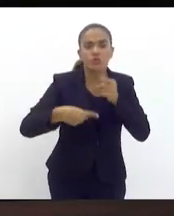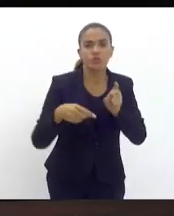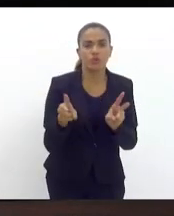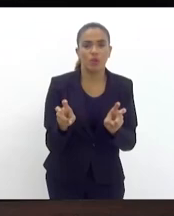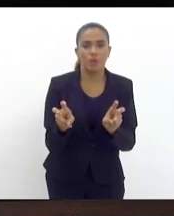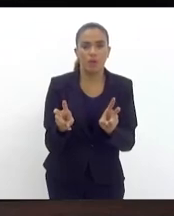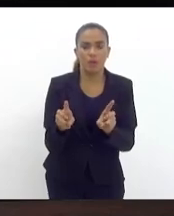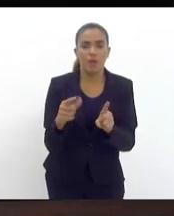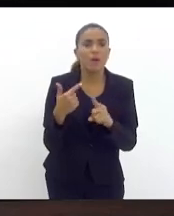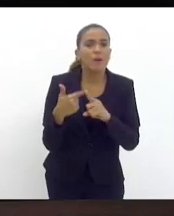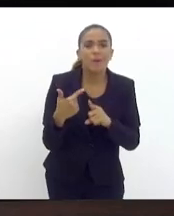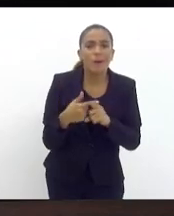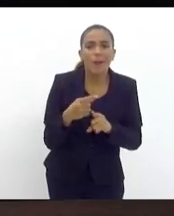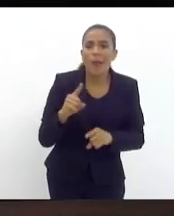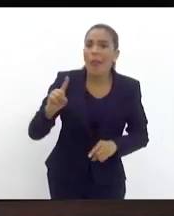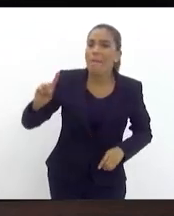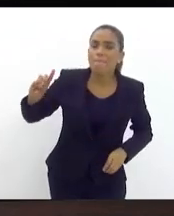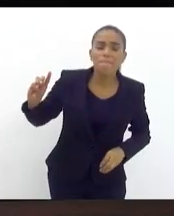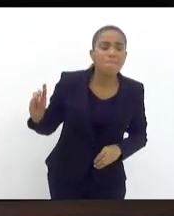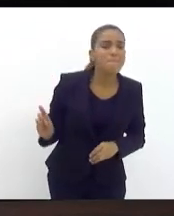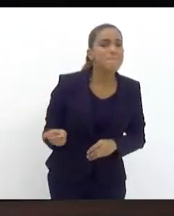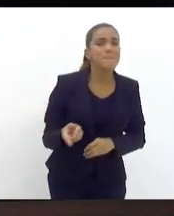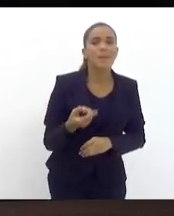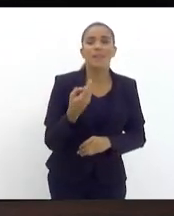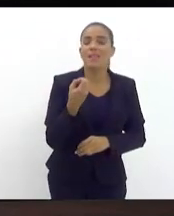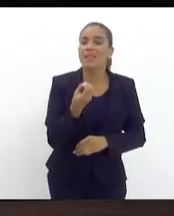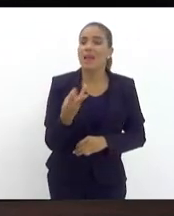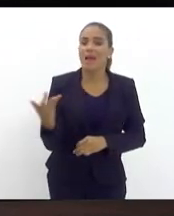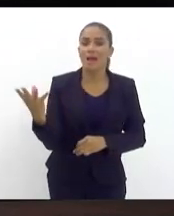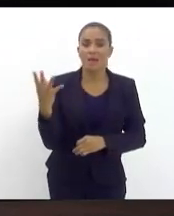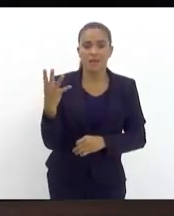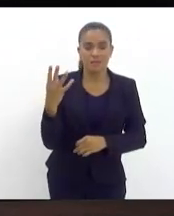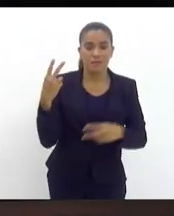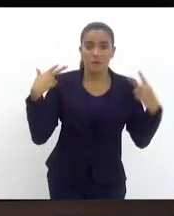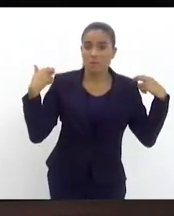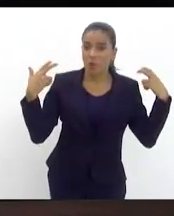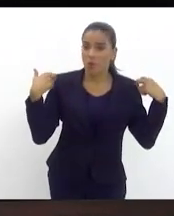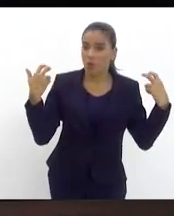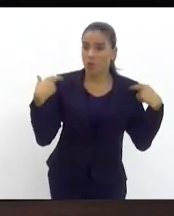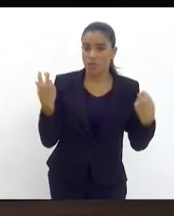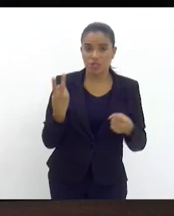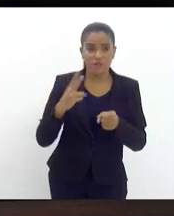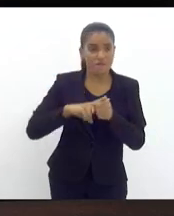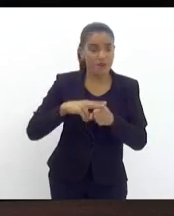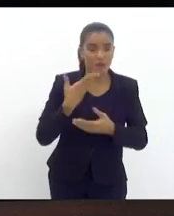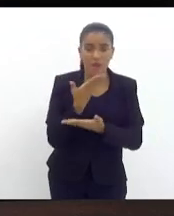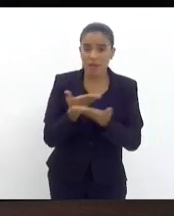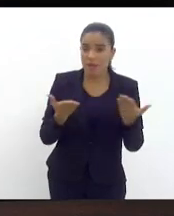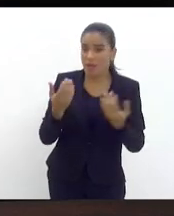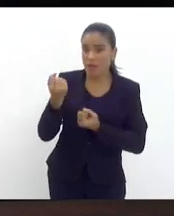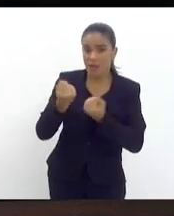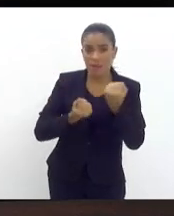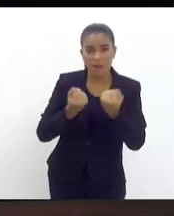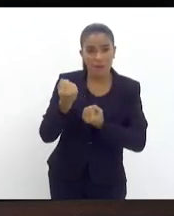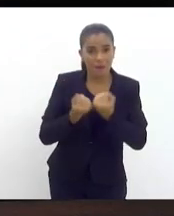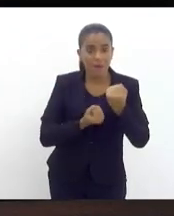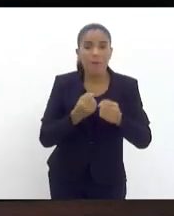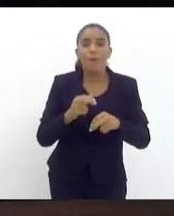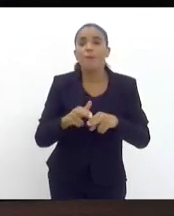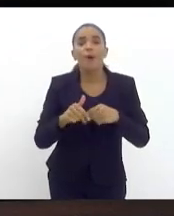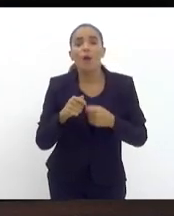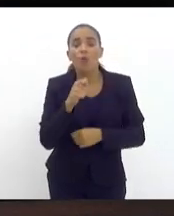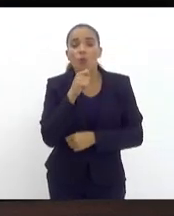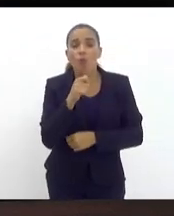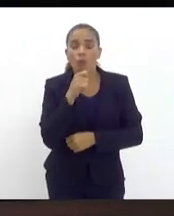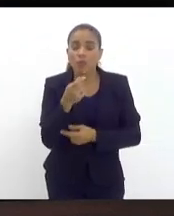são milhares de motorista de van que perderam seus veículos em depósito público por não ter